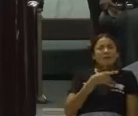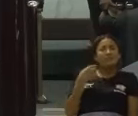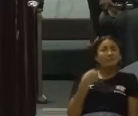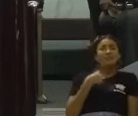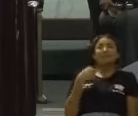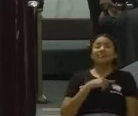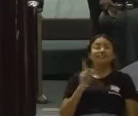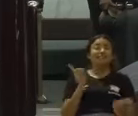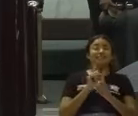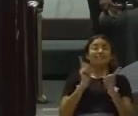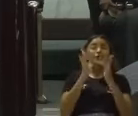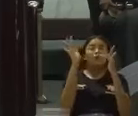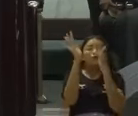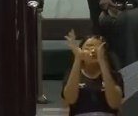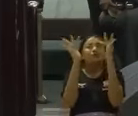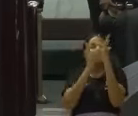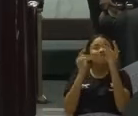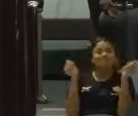vai.